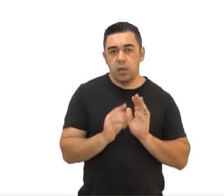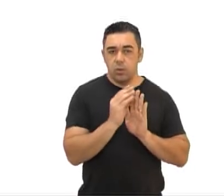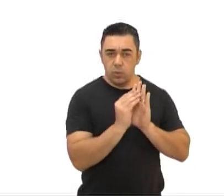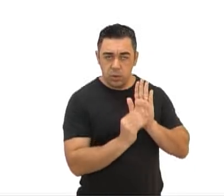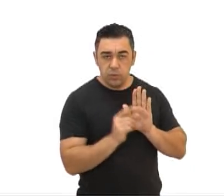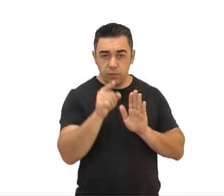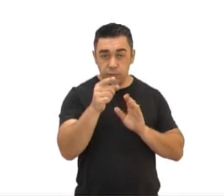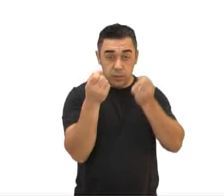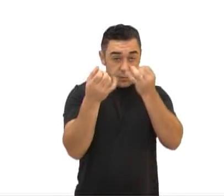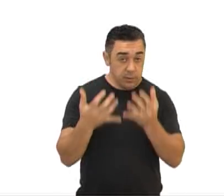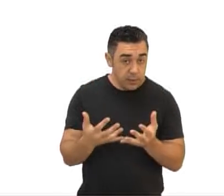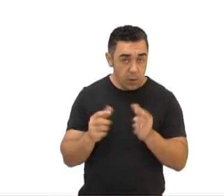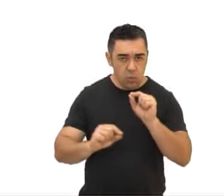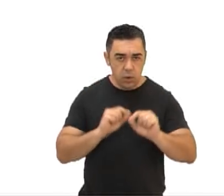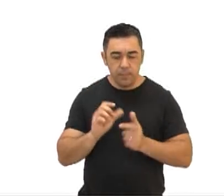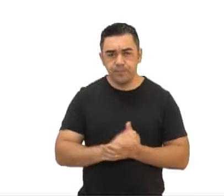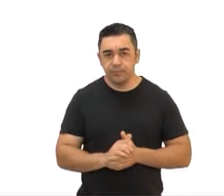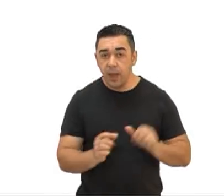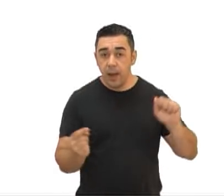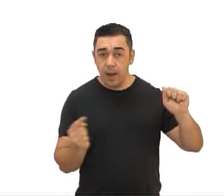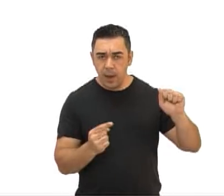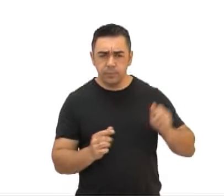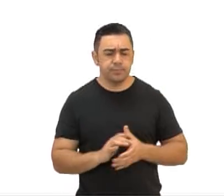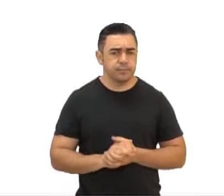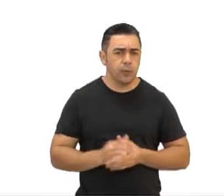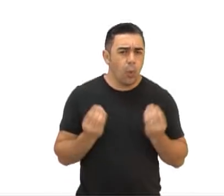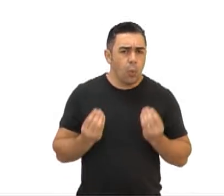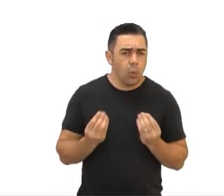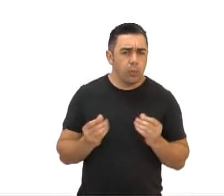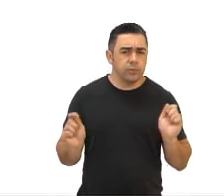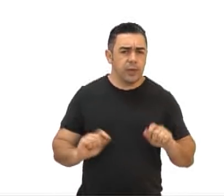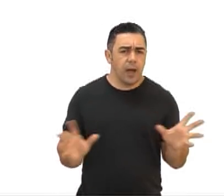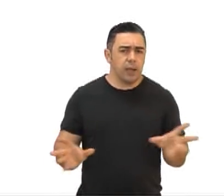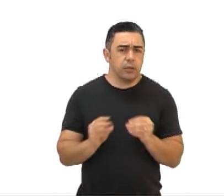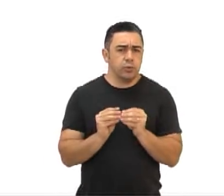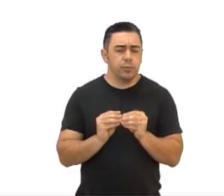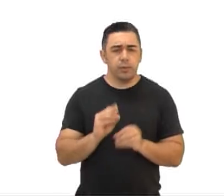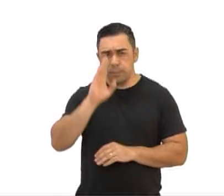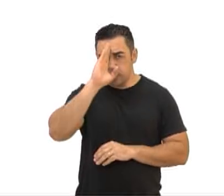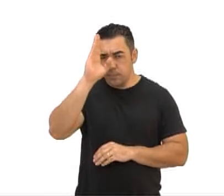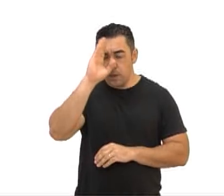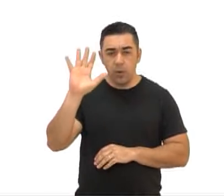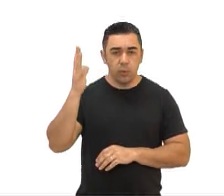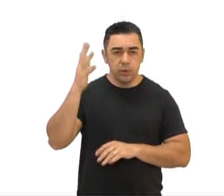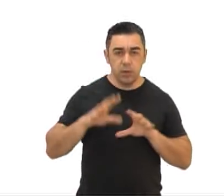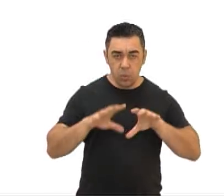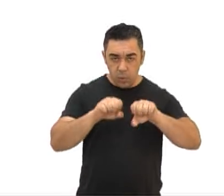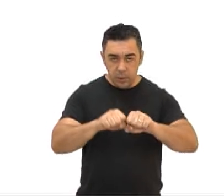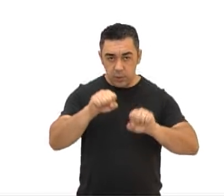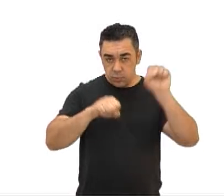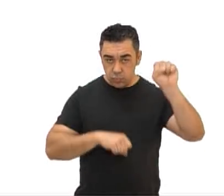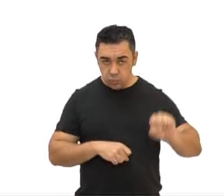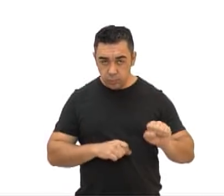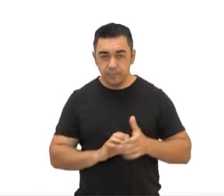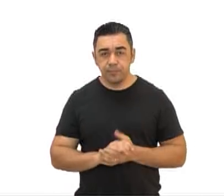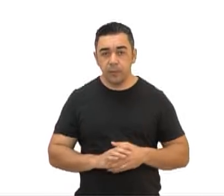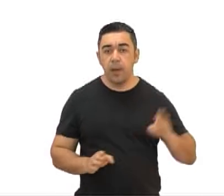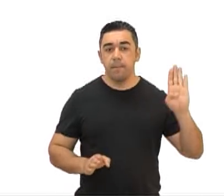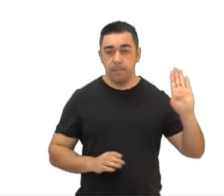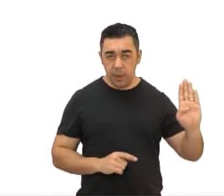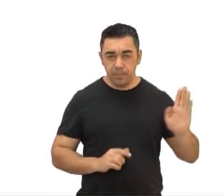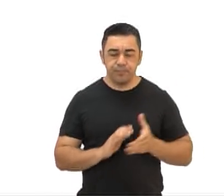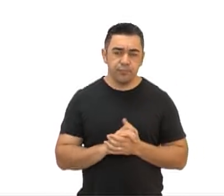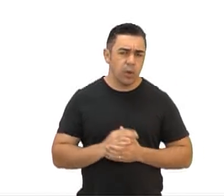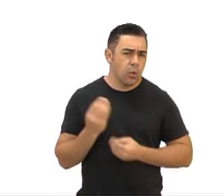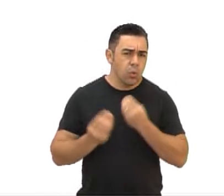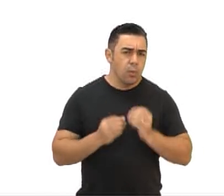vai explicar para mim ali. A letra A, como podemos resumir os principais fatores de ocupação da região sul? A letra B,